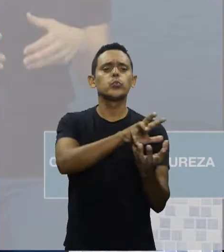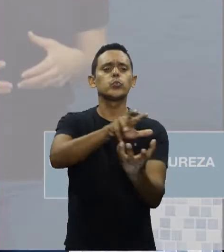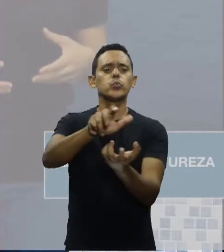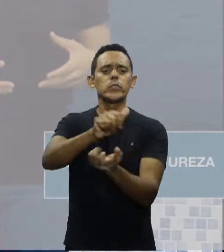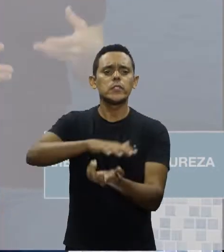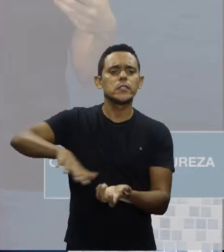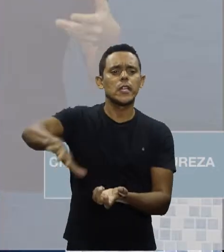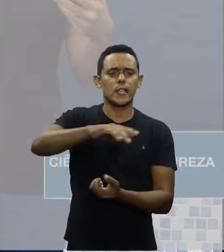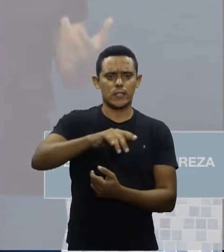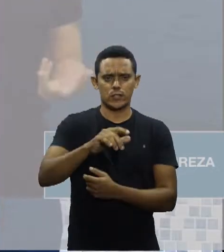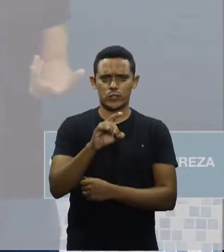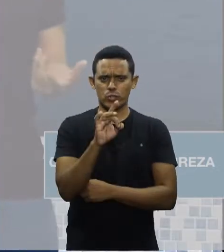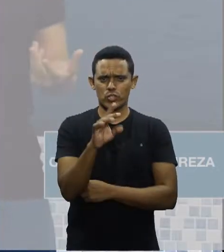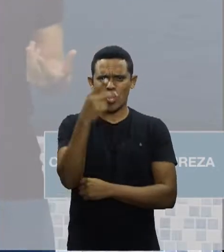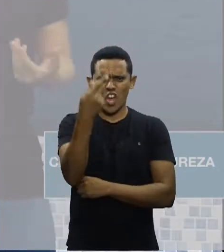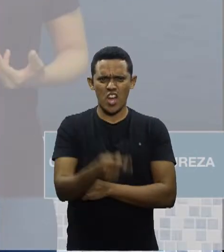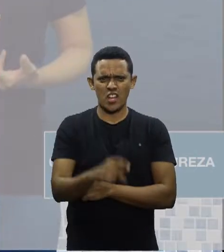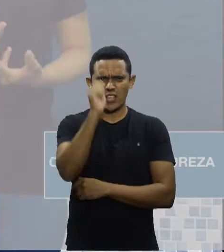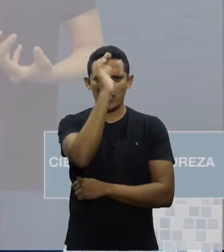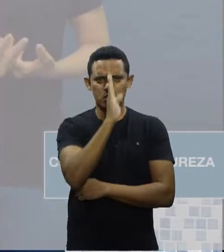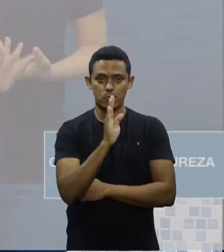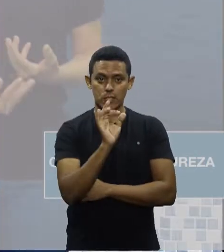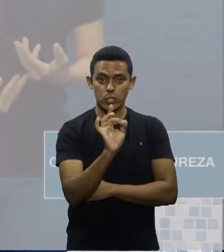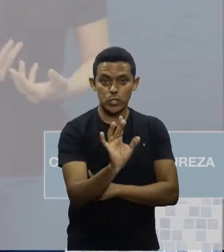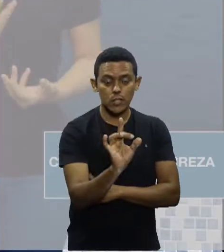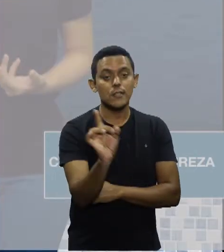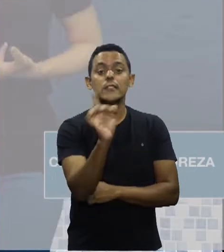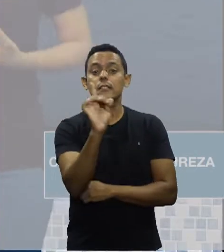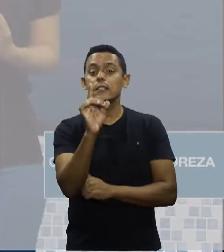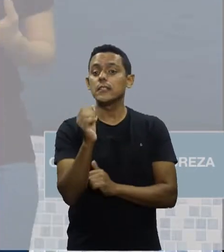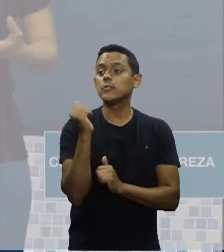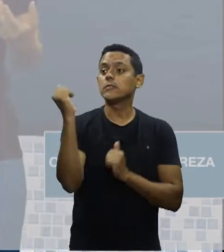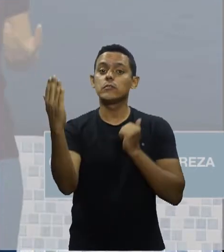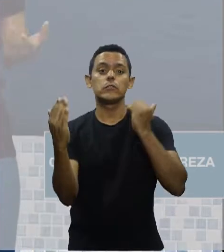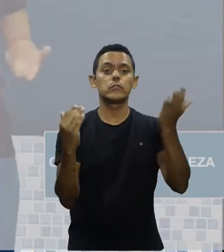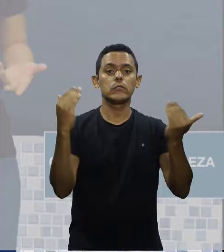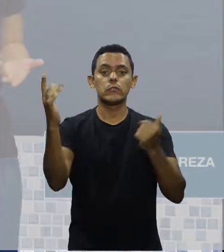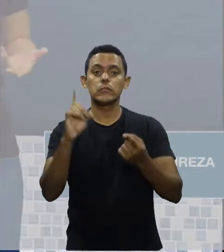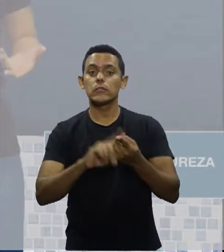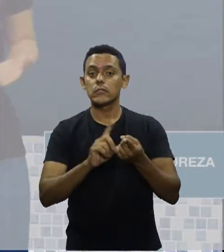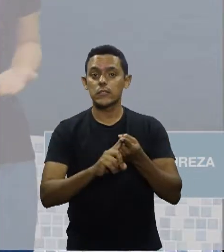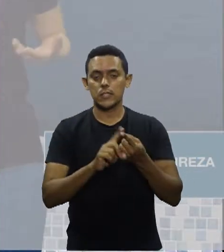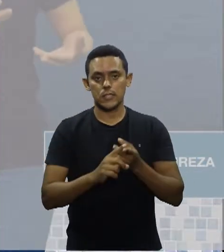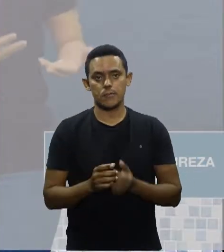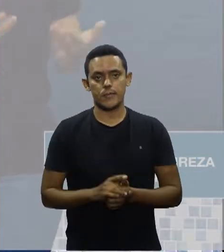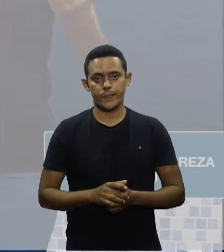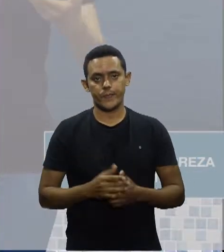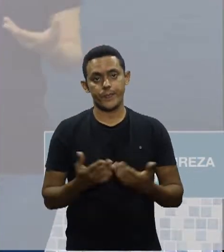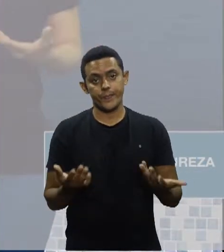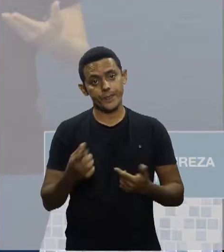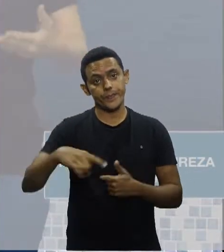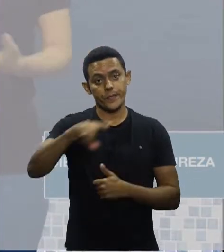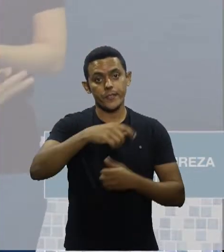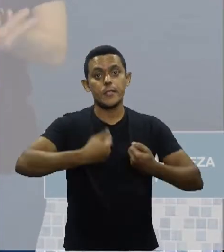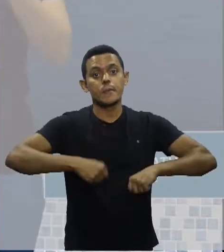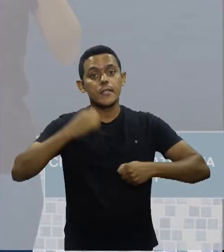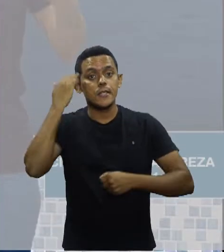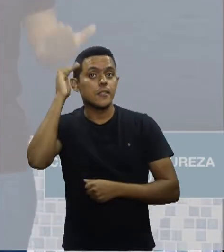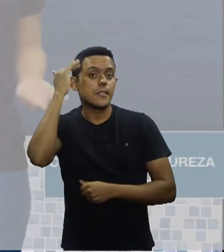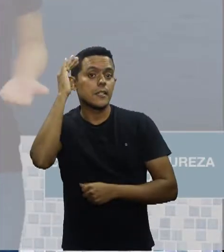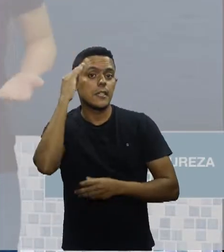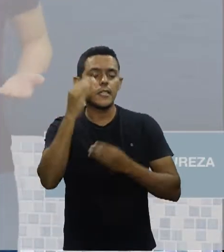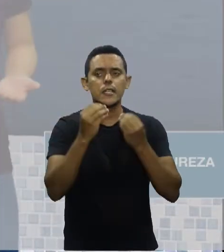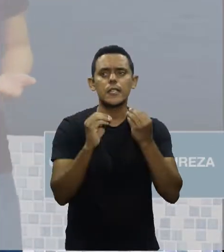a nossa sociedade brasileira, mas a humanidade, é importante a gente trazer alguns esclarecimentos para vocês sobre isso, sobre